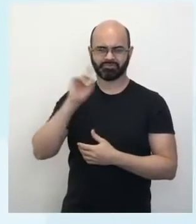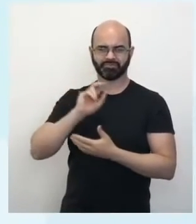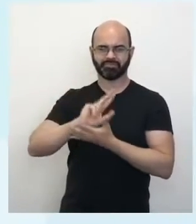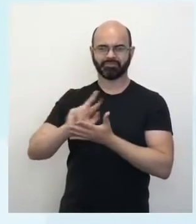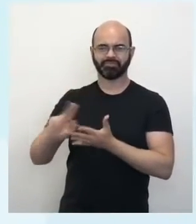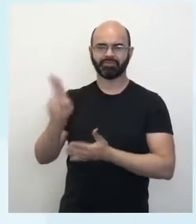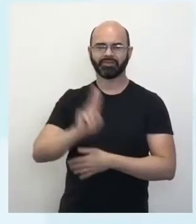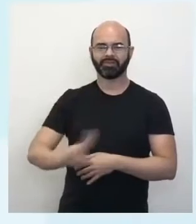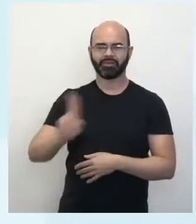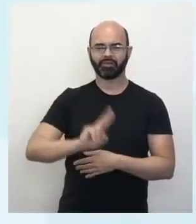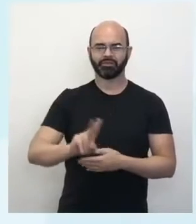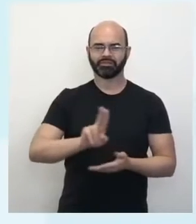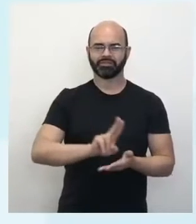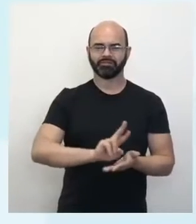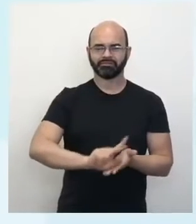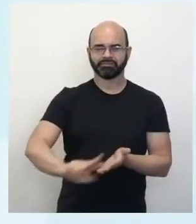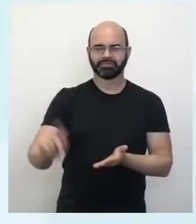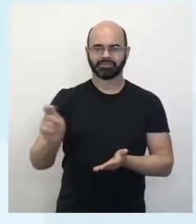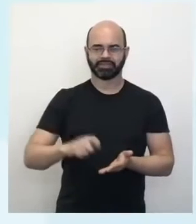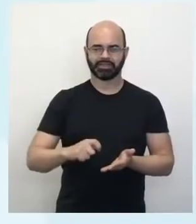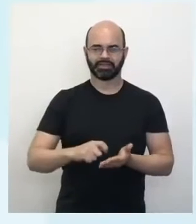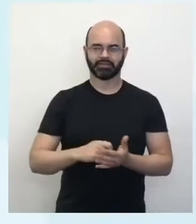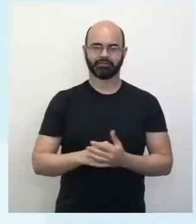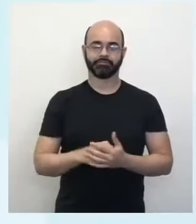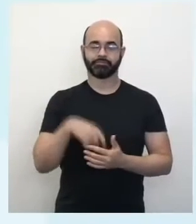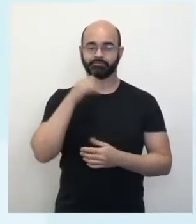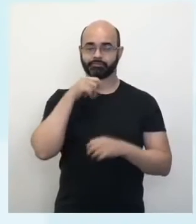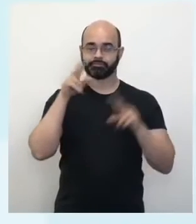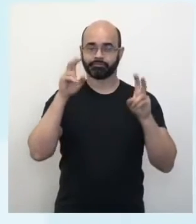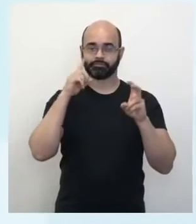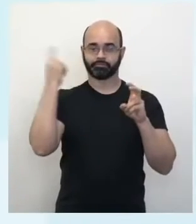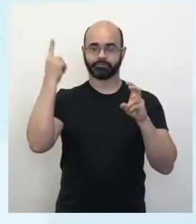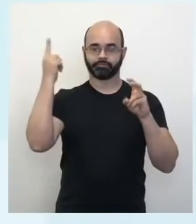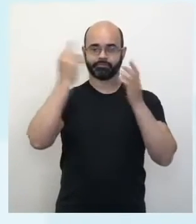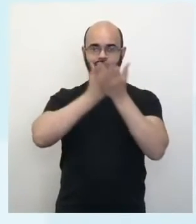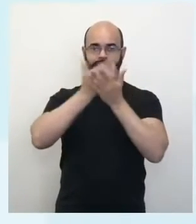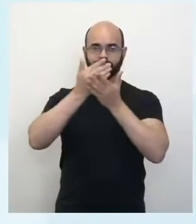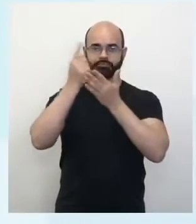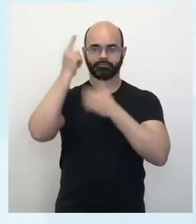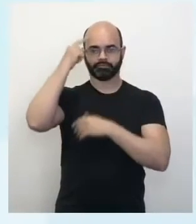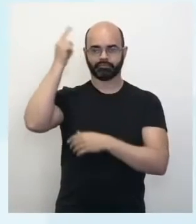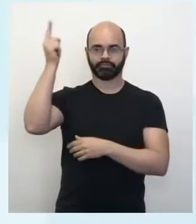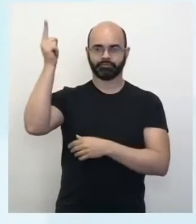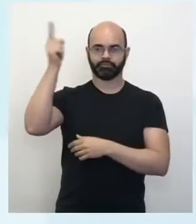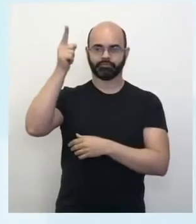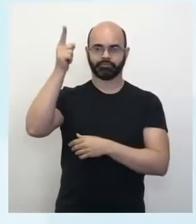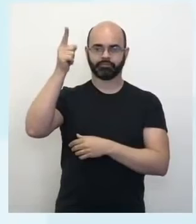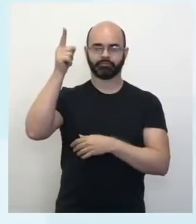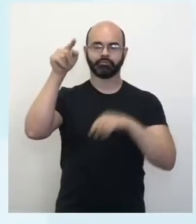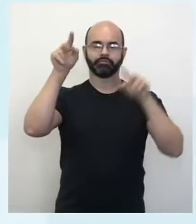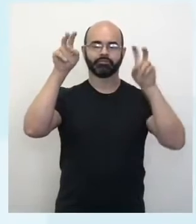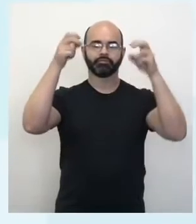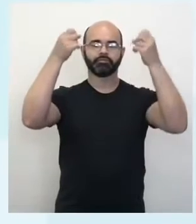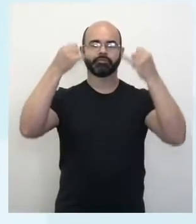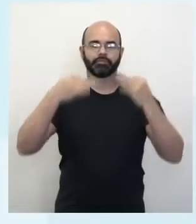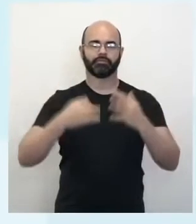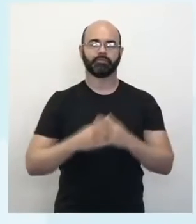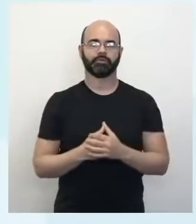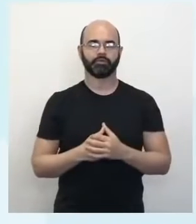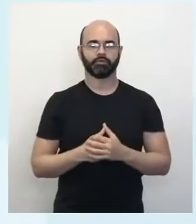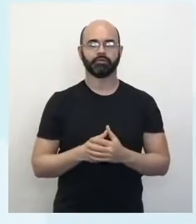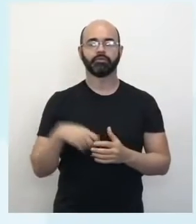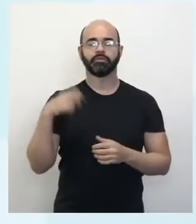instrumentos, né? Então, olha só, nosso texto já em cima, né, encabeçando aí já a nossa aula, diz o seguinte: